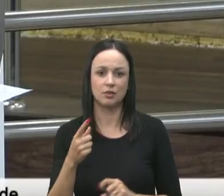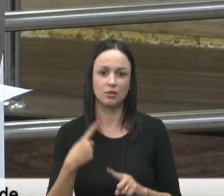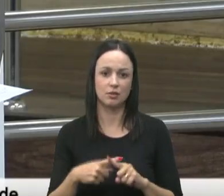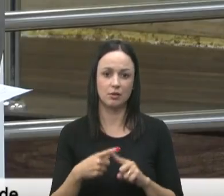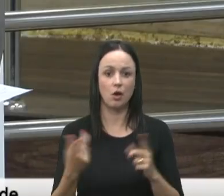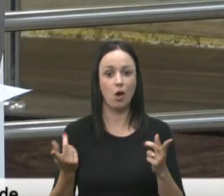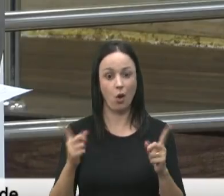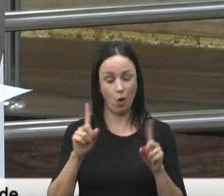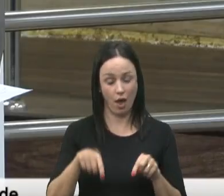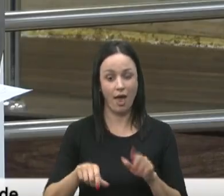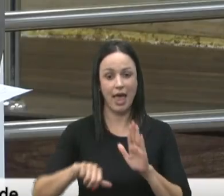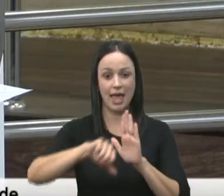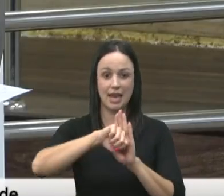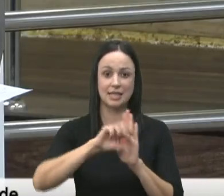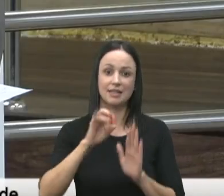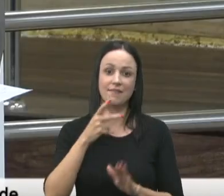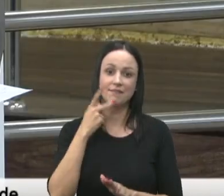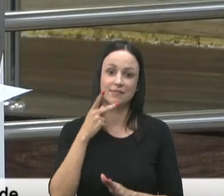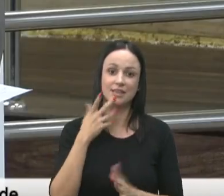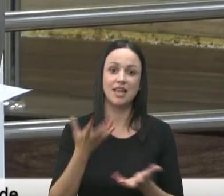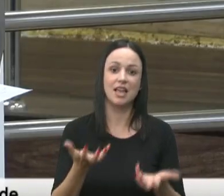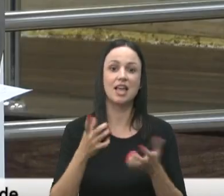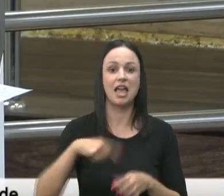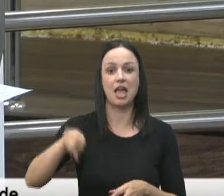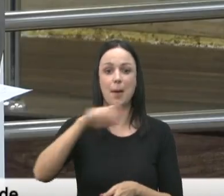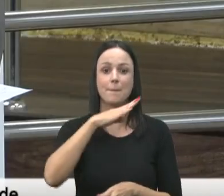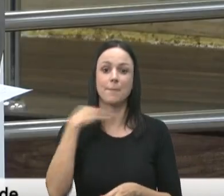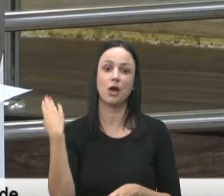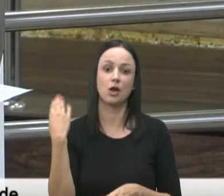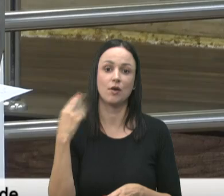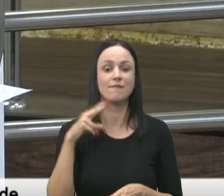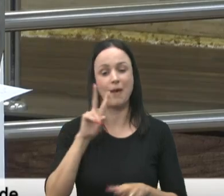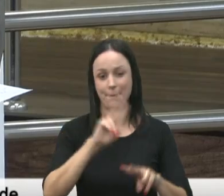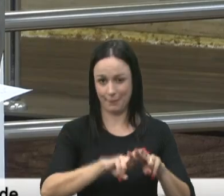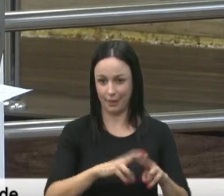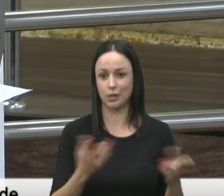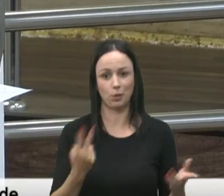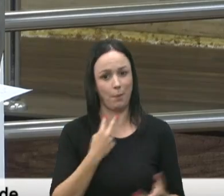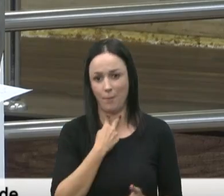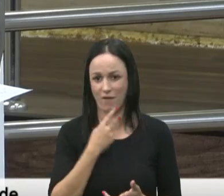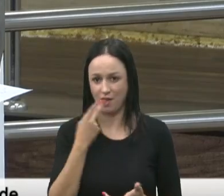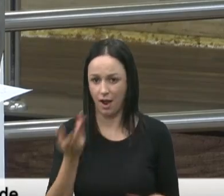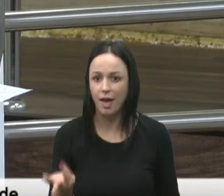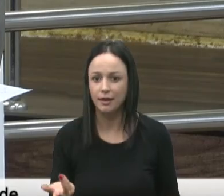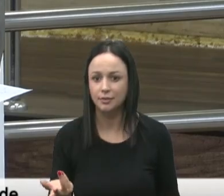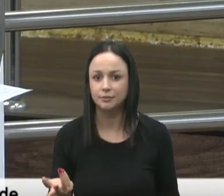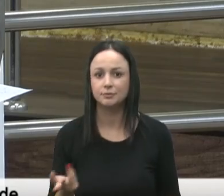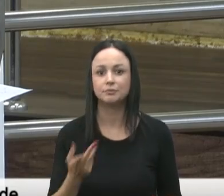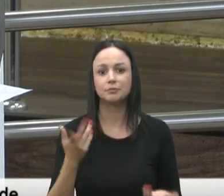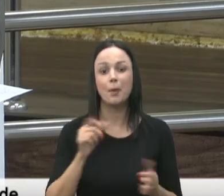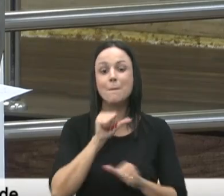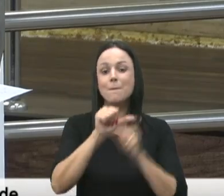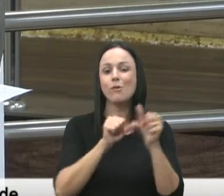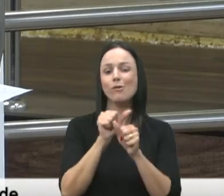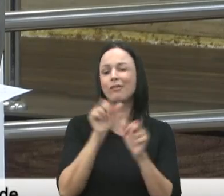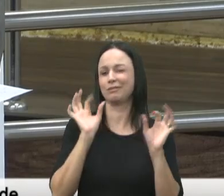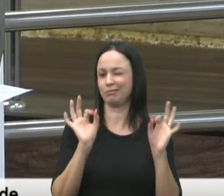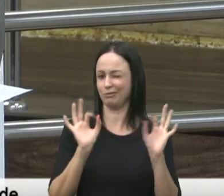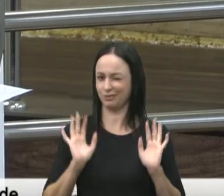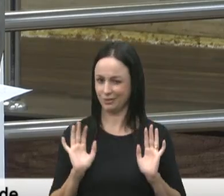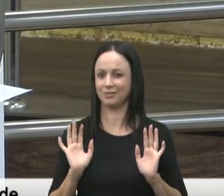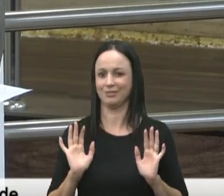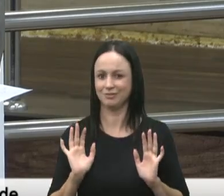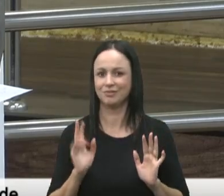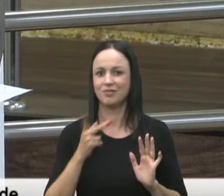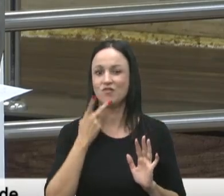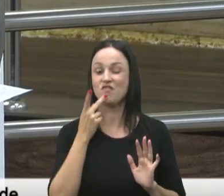é crime. Então se eles falam, queremos que vocês morram, eles vão presos. Não podem. Então eles sofisticam. Eles não vão